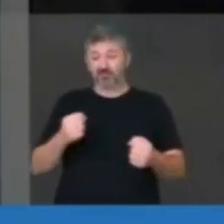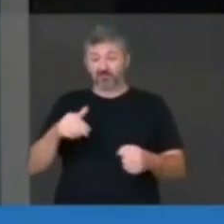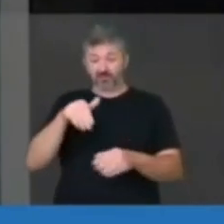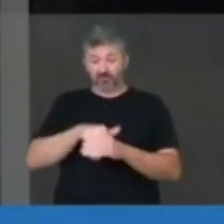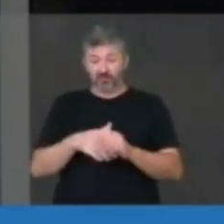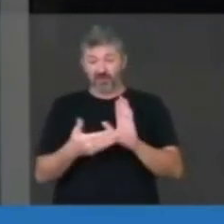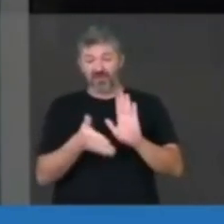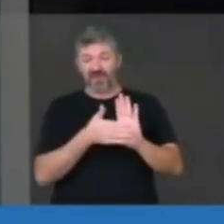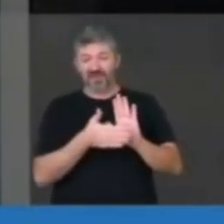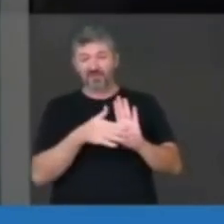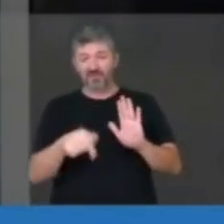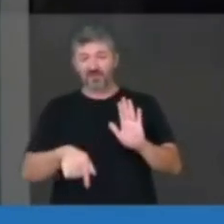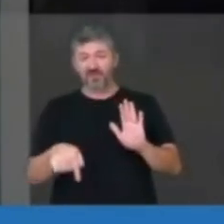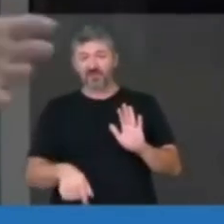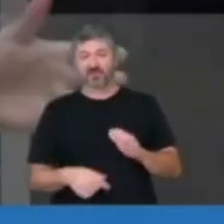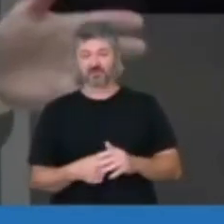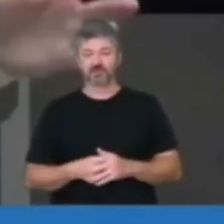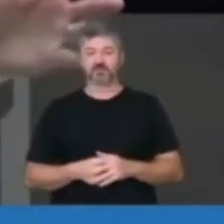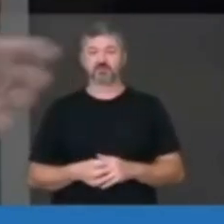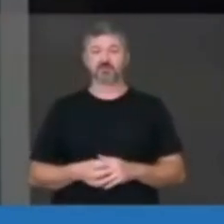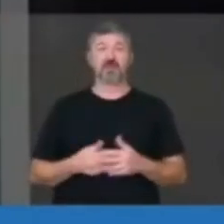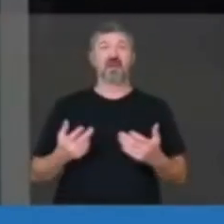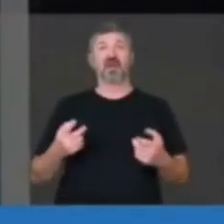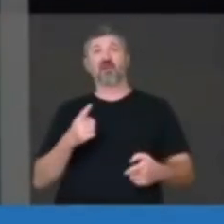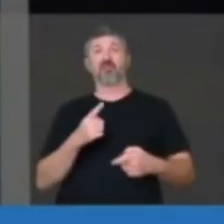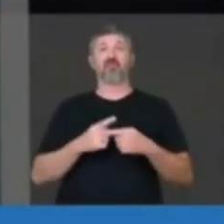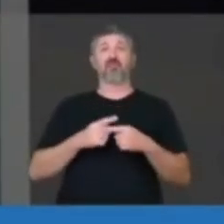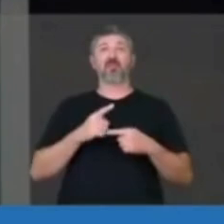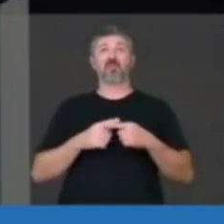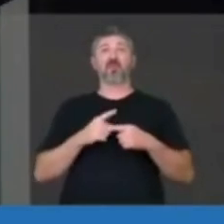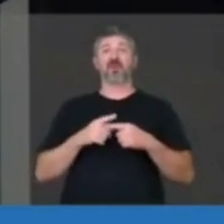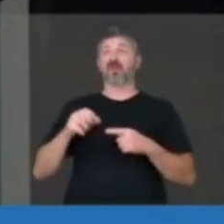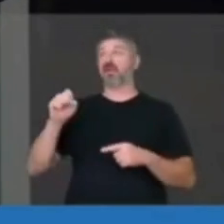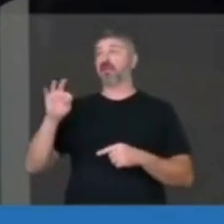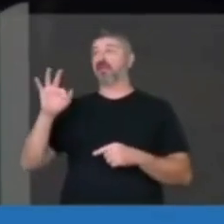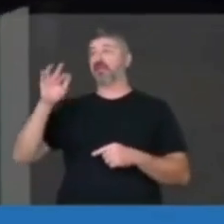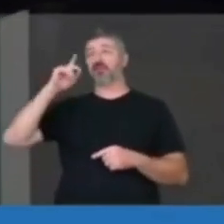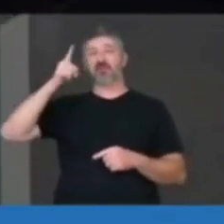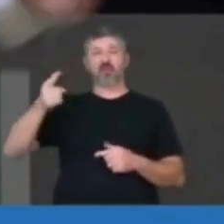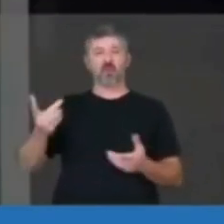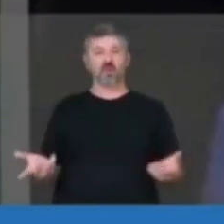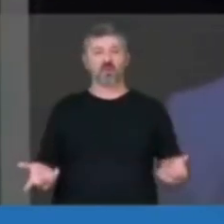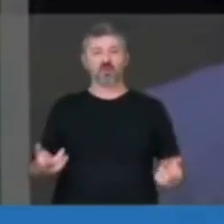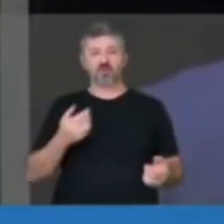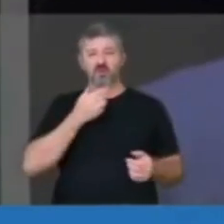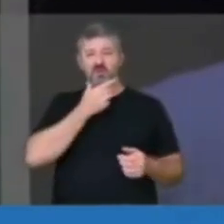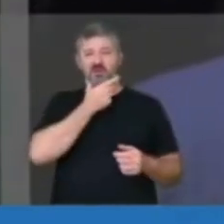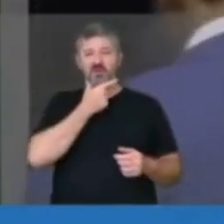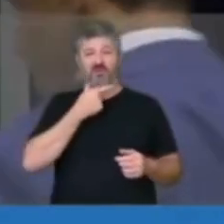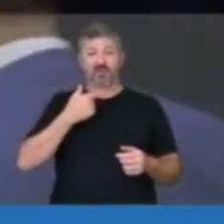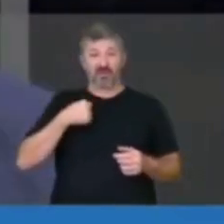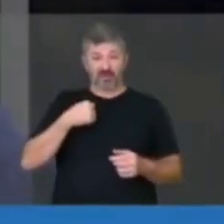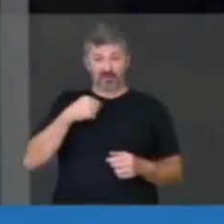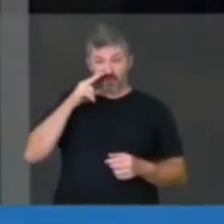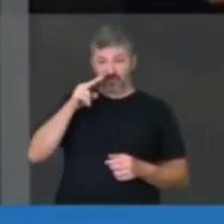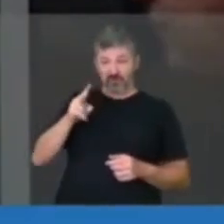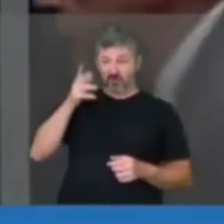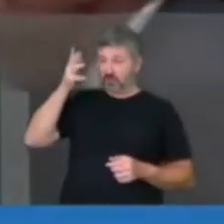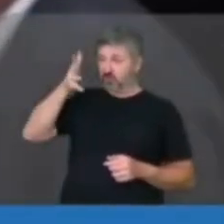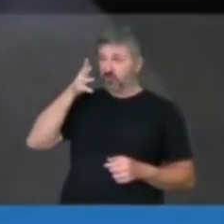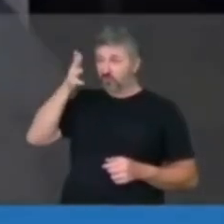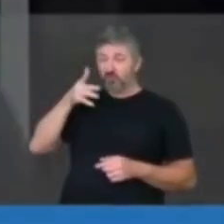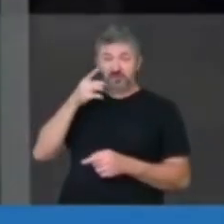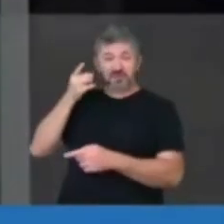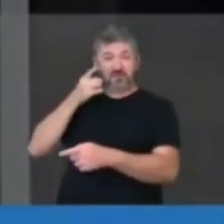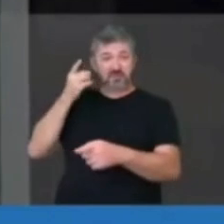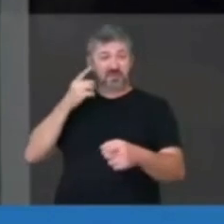esse em virtude de uma decisão que vem do STF. E eu vi aqui discursos de alguns